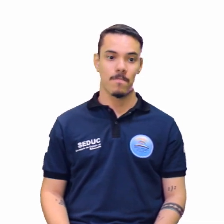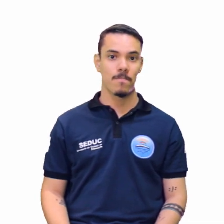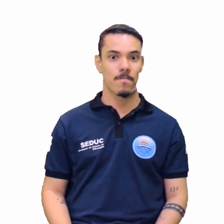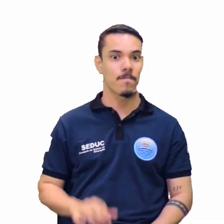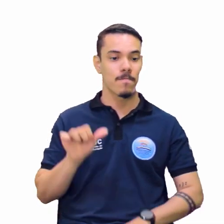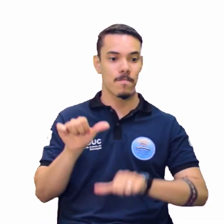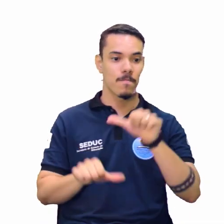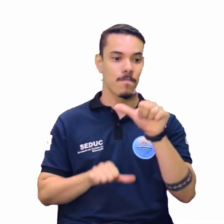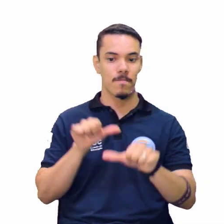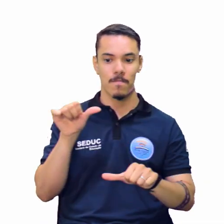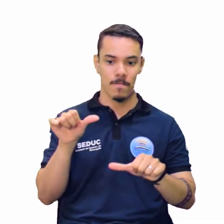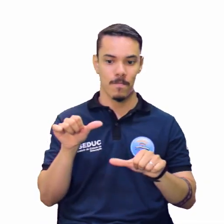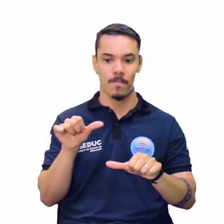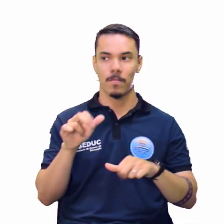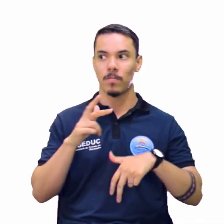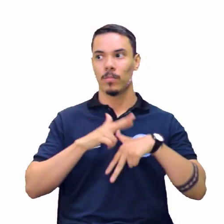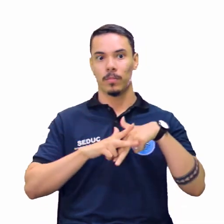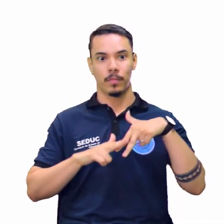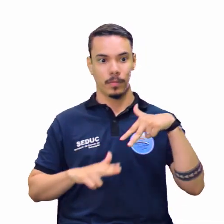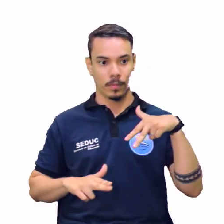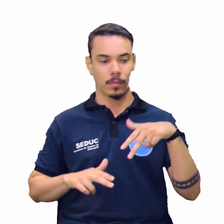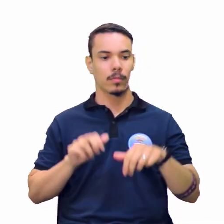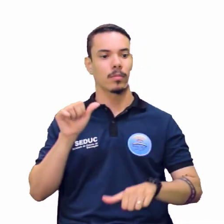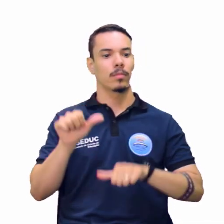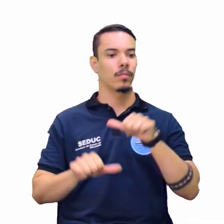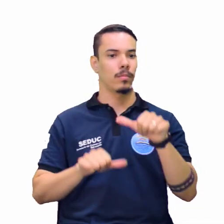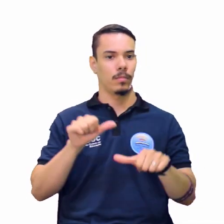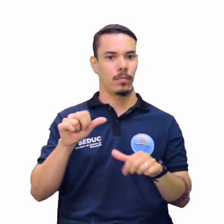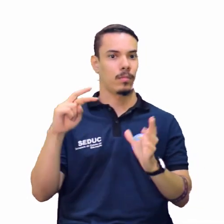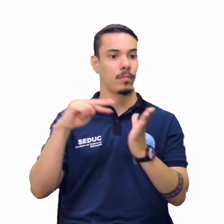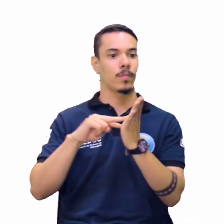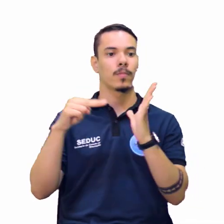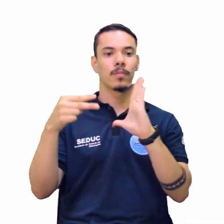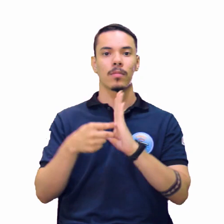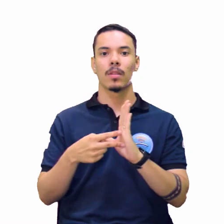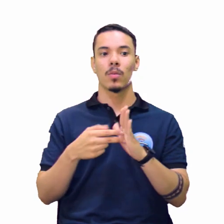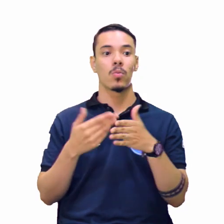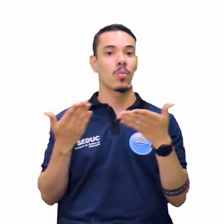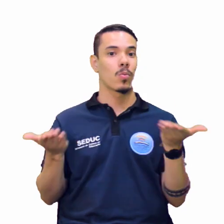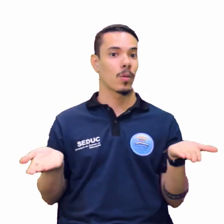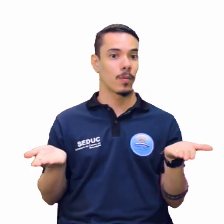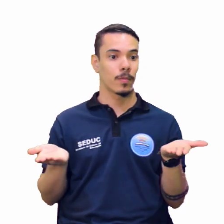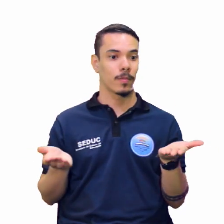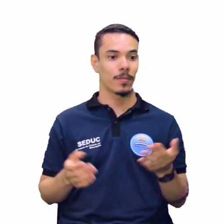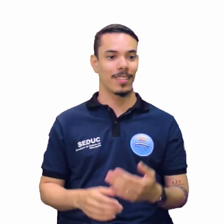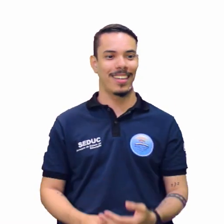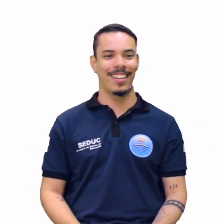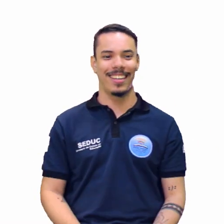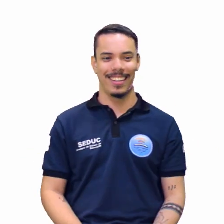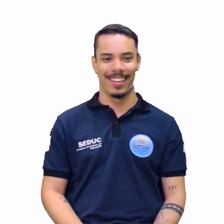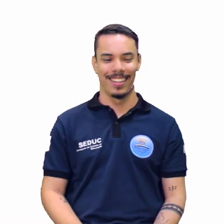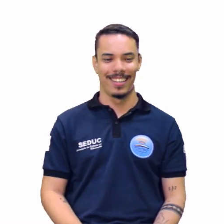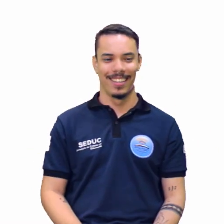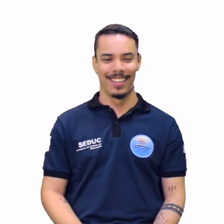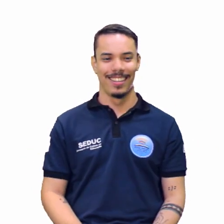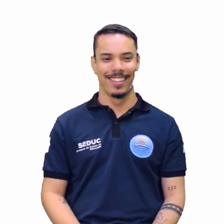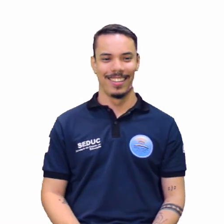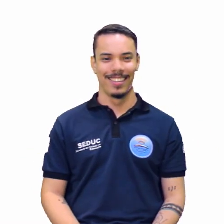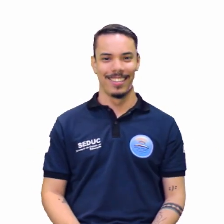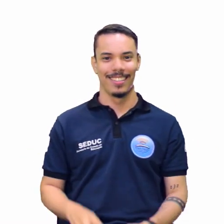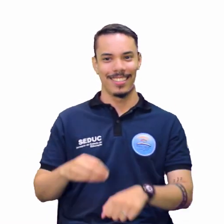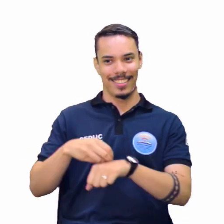mudou de gênero mudou o significado Eita já tô dando pista